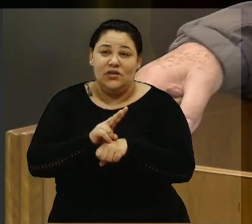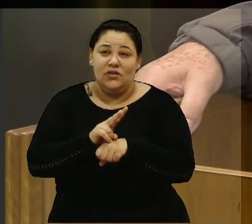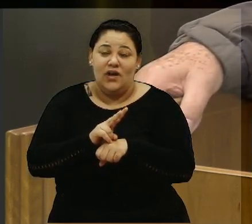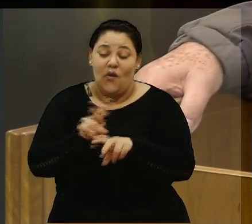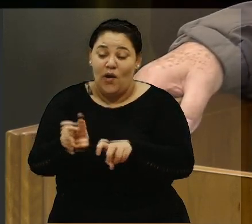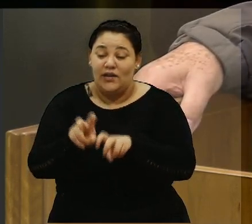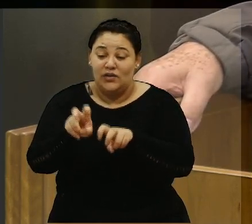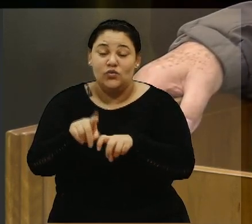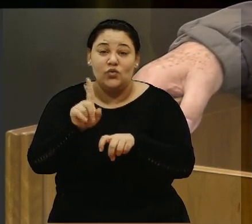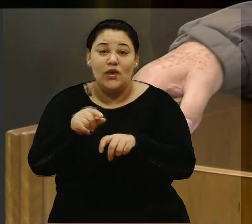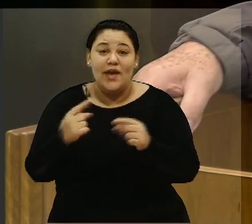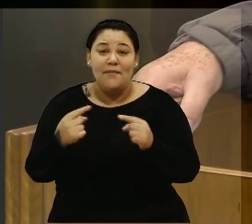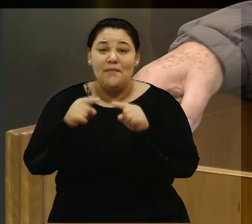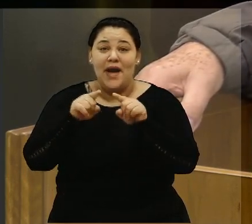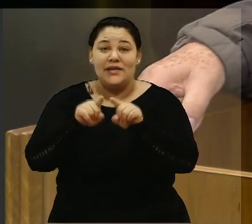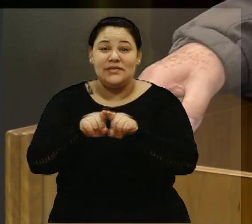parceiros